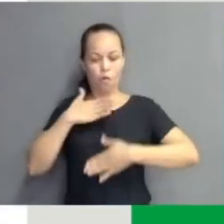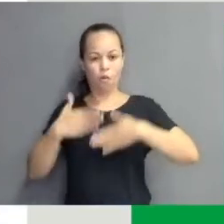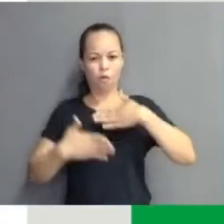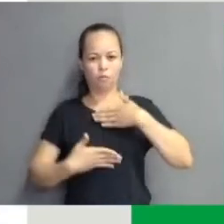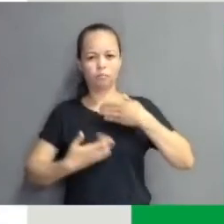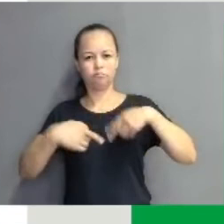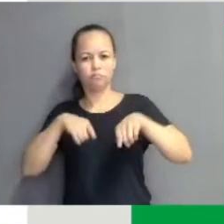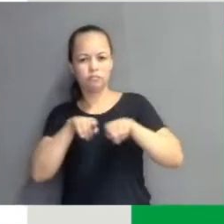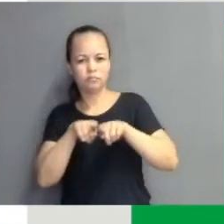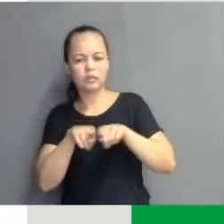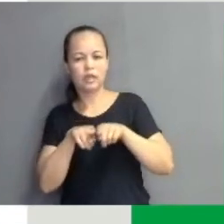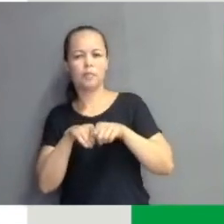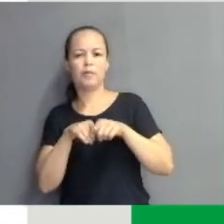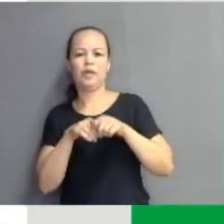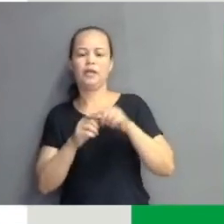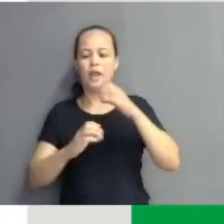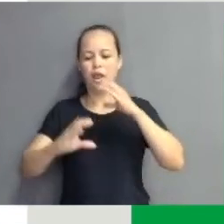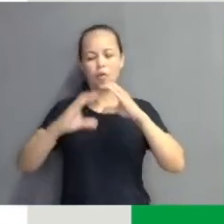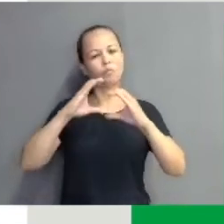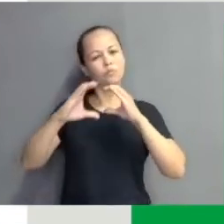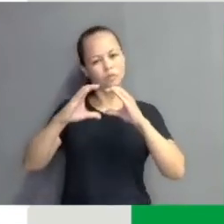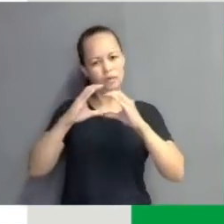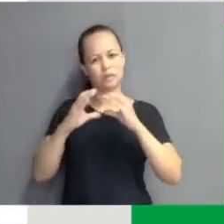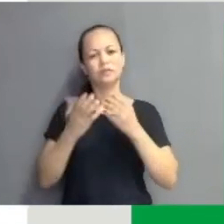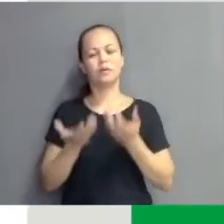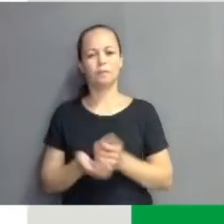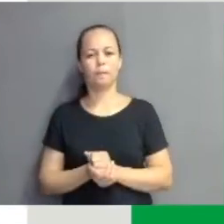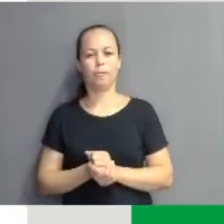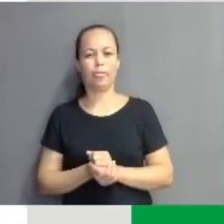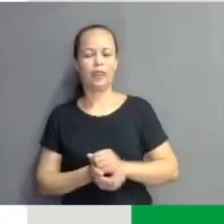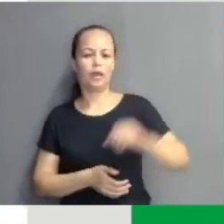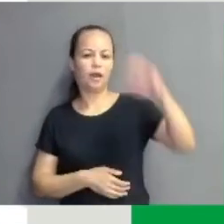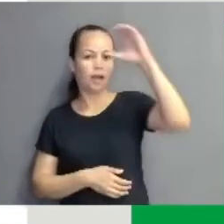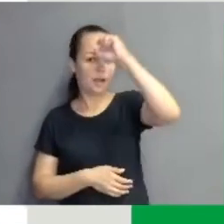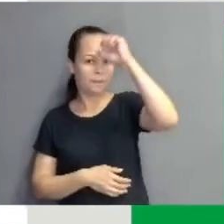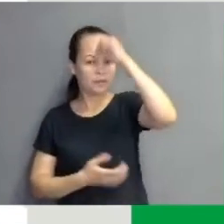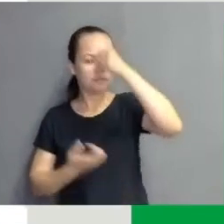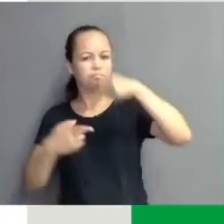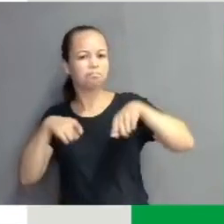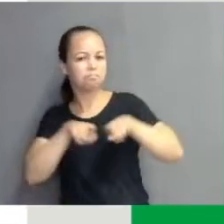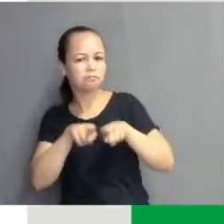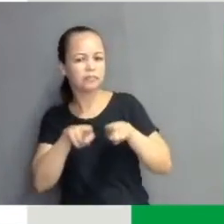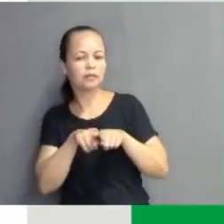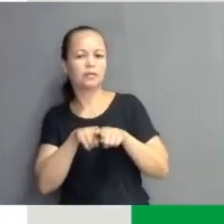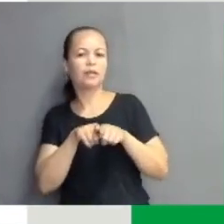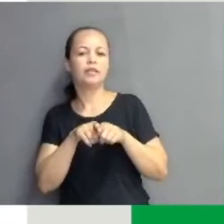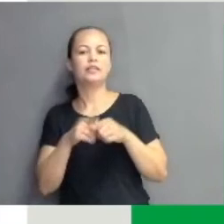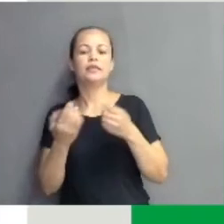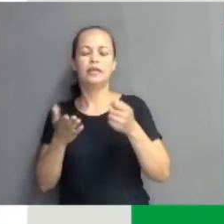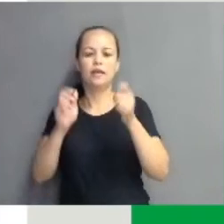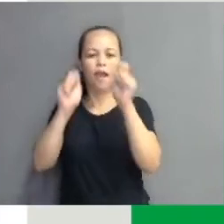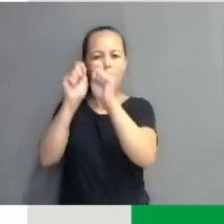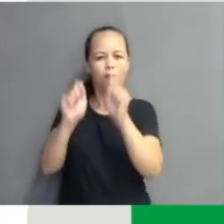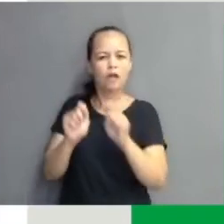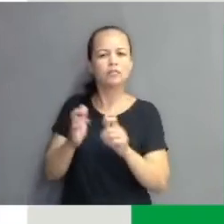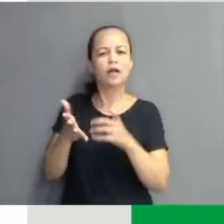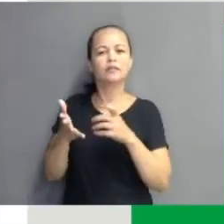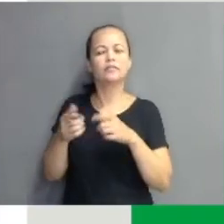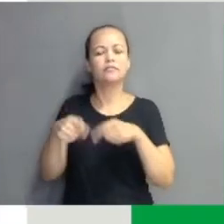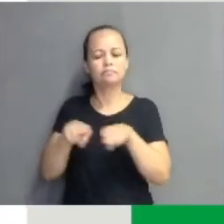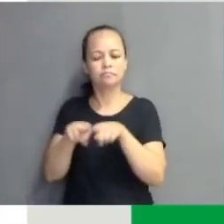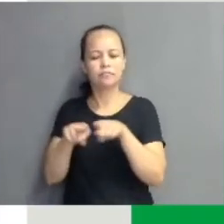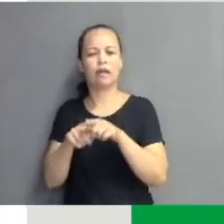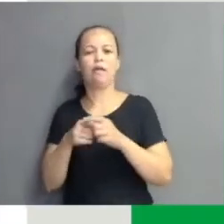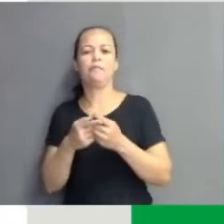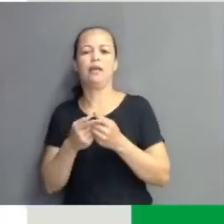também é uma forma de nós nos comunicarmos aprendemos hoje também que as artes também são uma